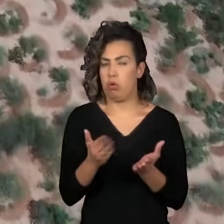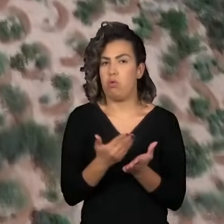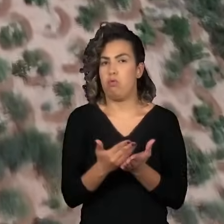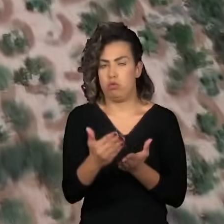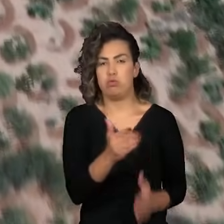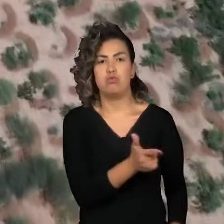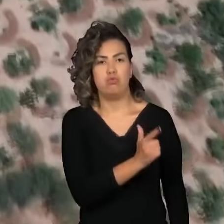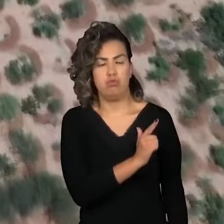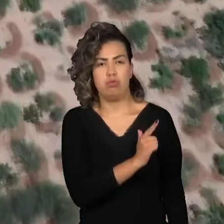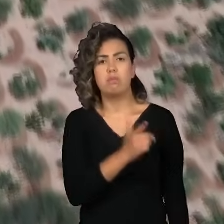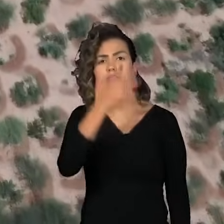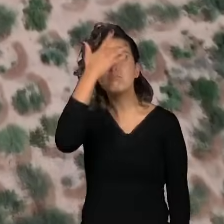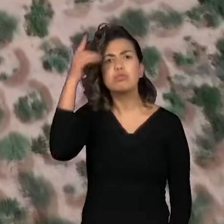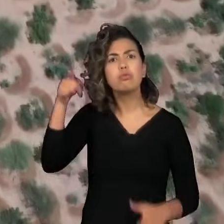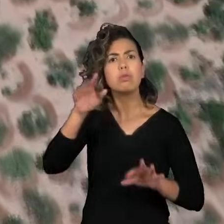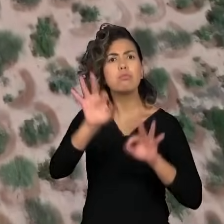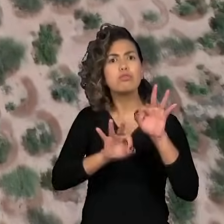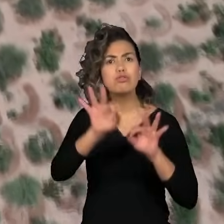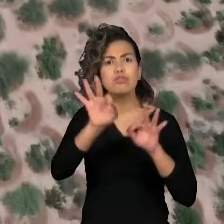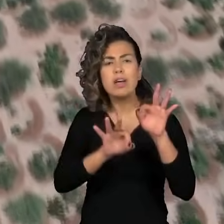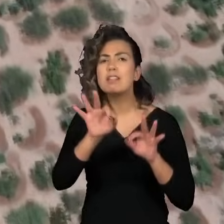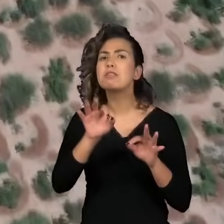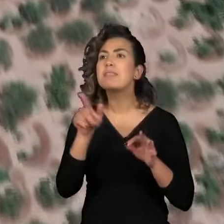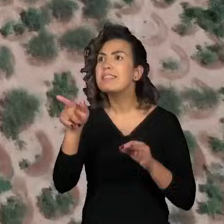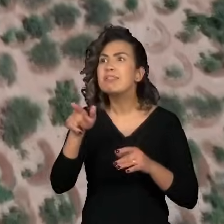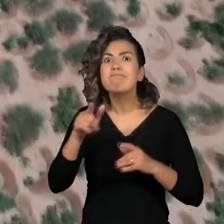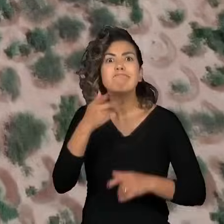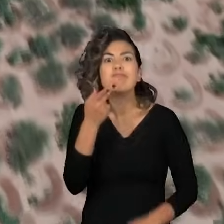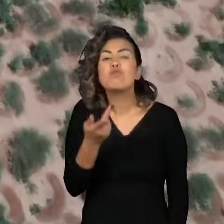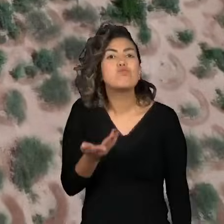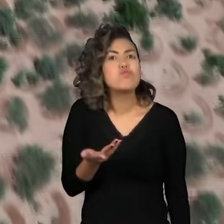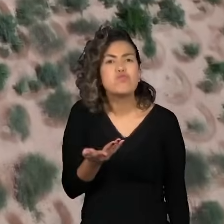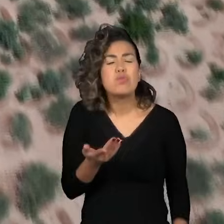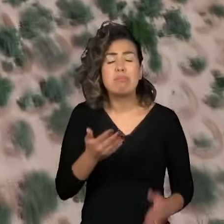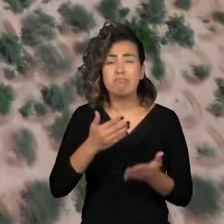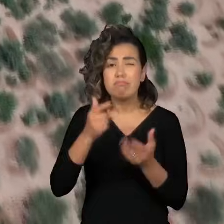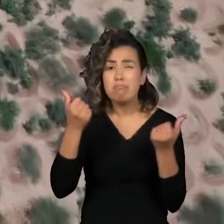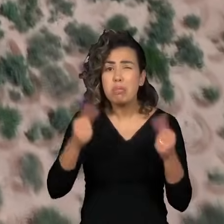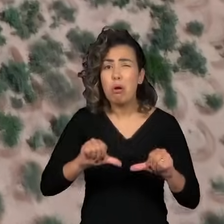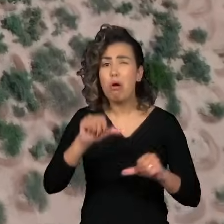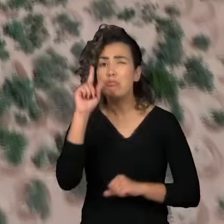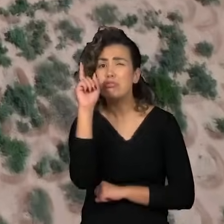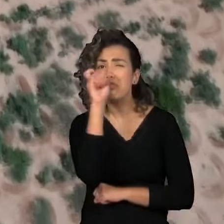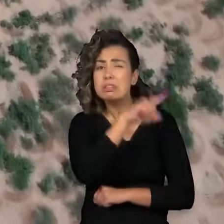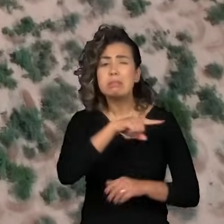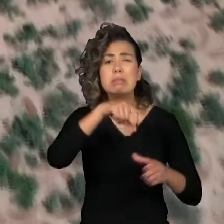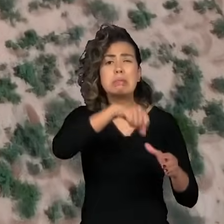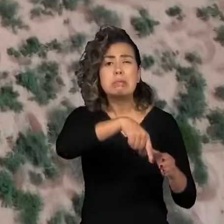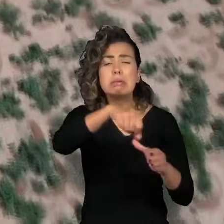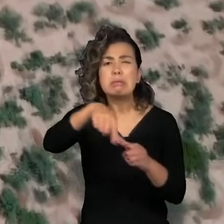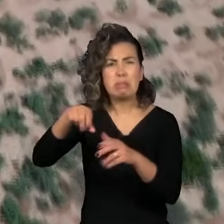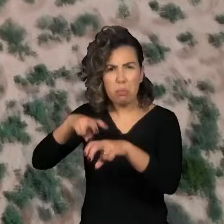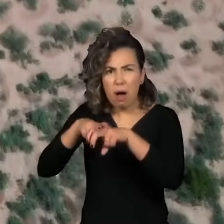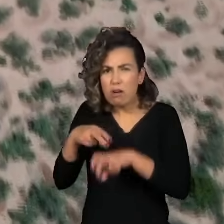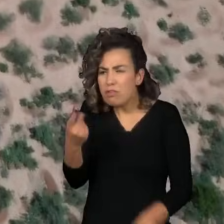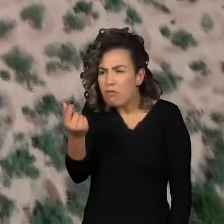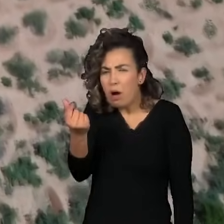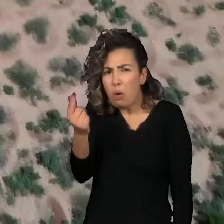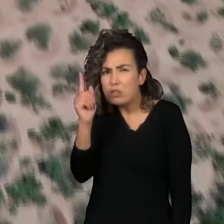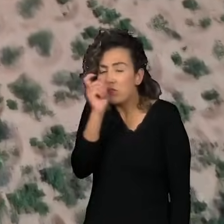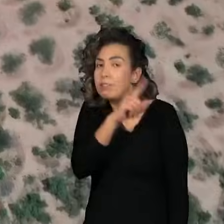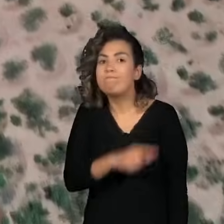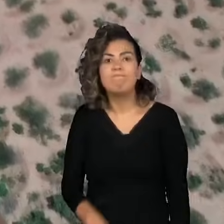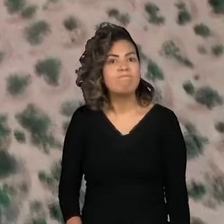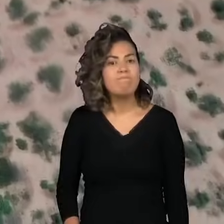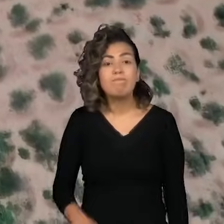Os organizadores do projeto dizem que o maior obstáculo para dar continuidade ao plantio não é o valor da obra, mas